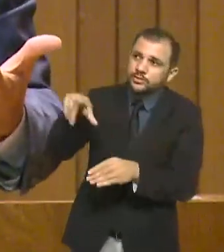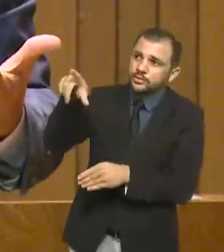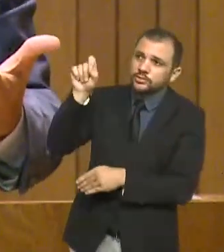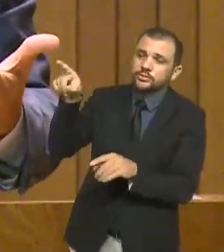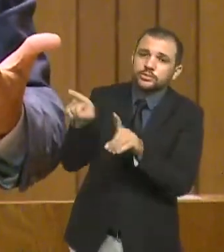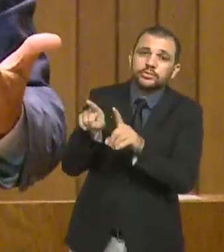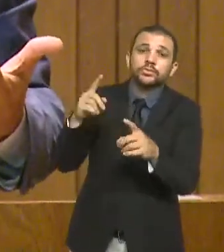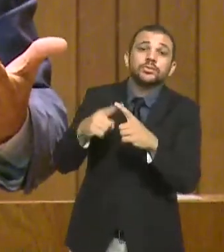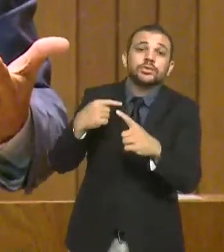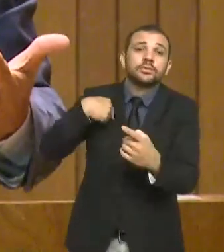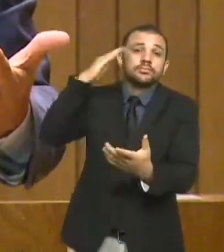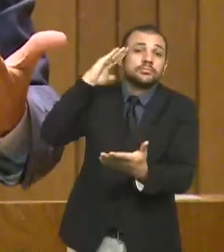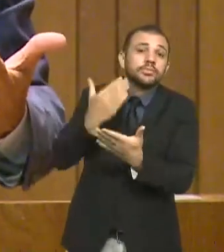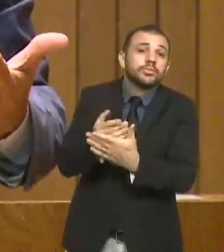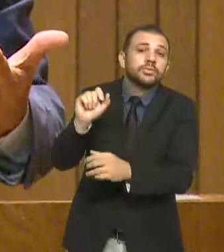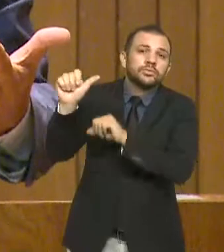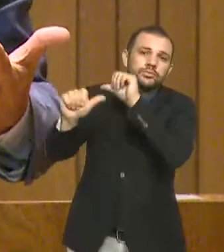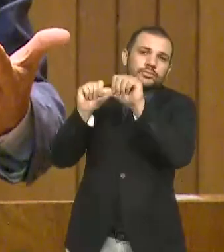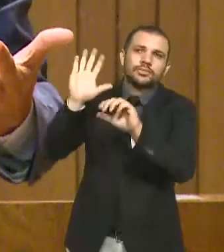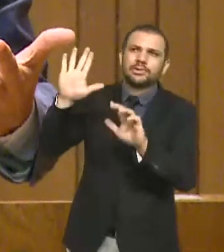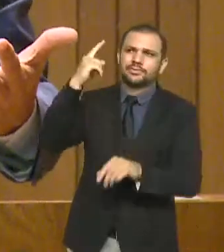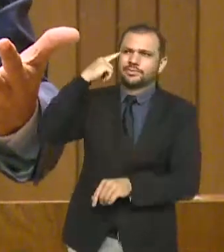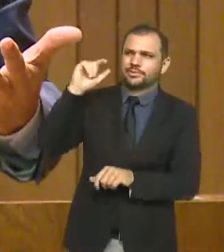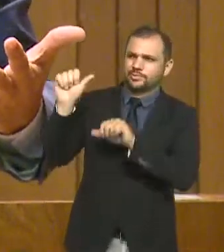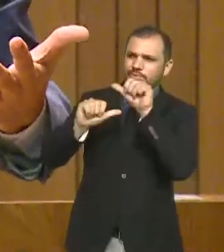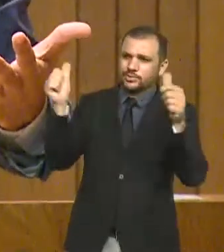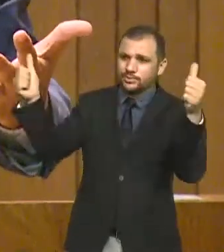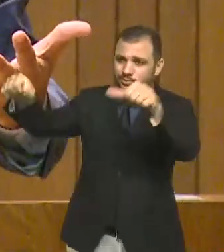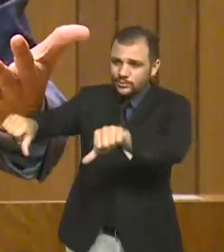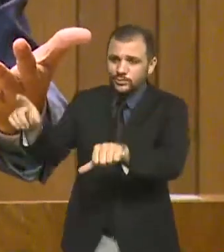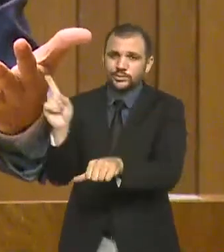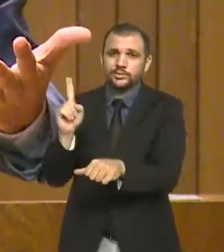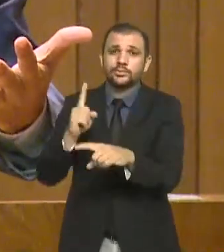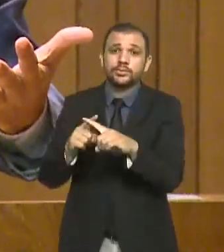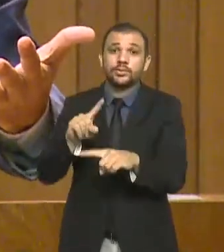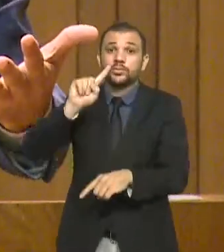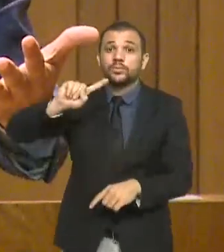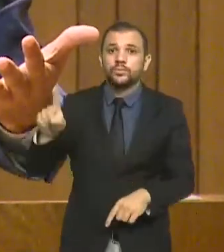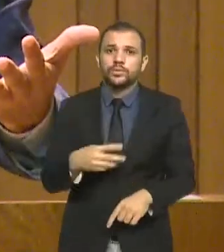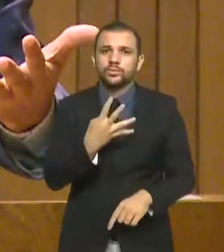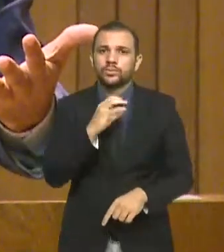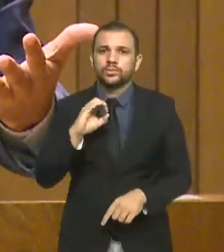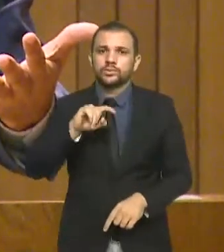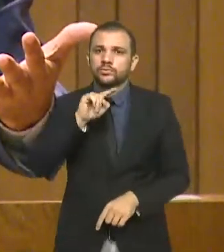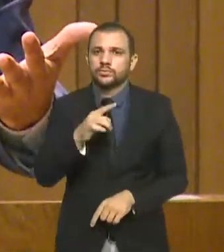1.400.000 maranhenses. 1.400.000 maranhenses vivendo na extrema pobreza.